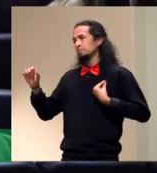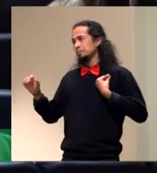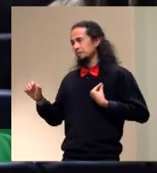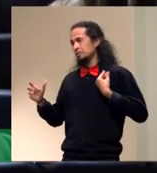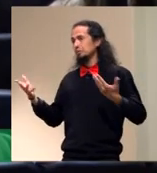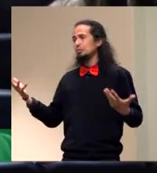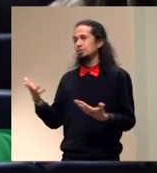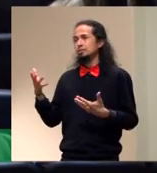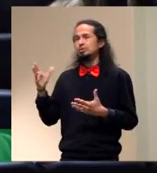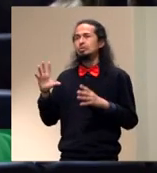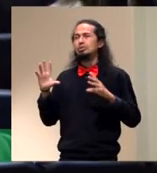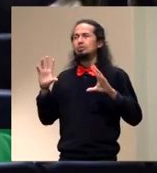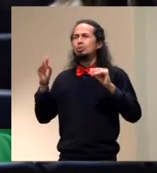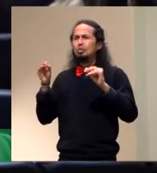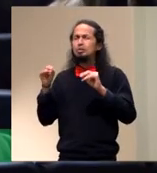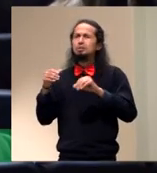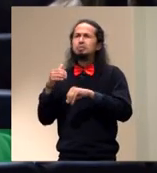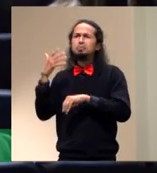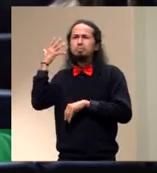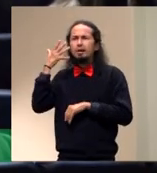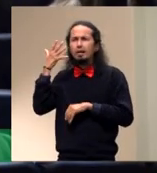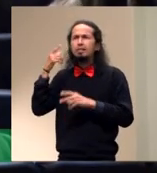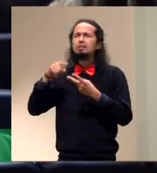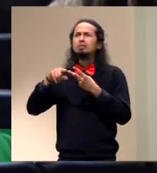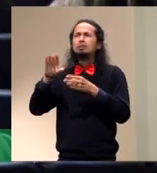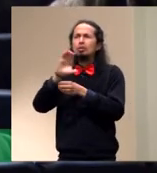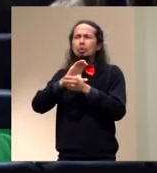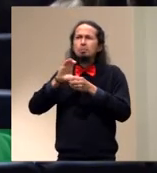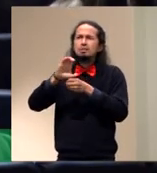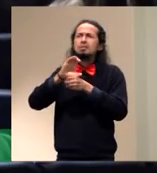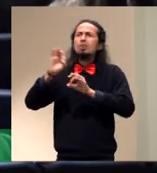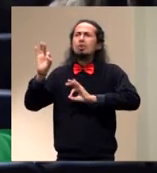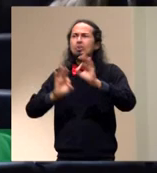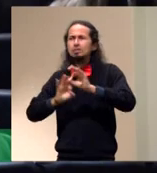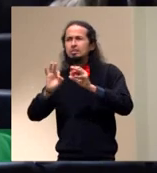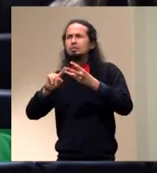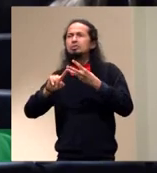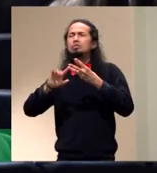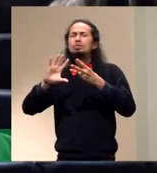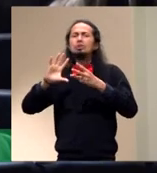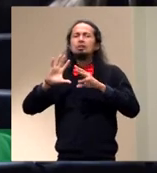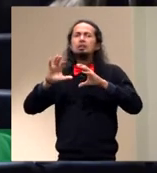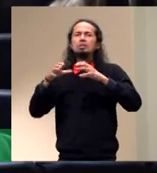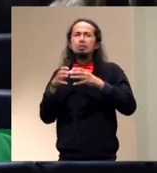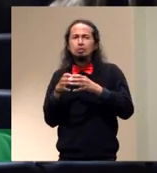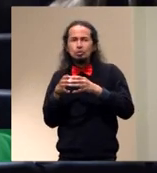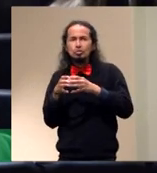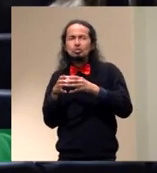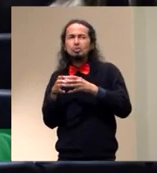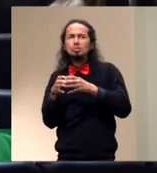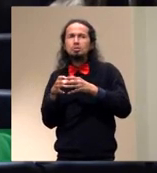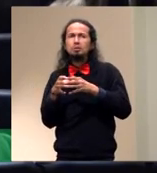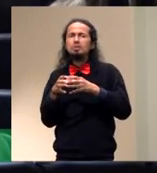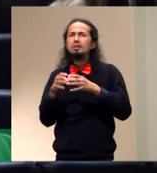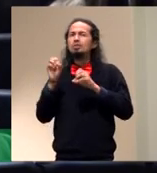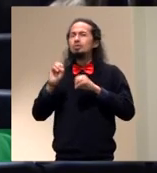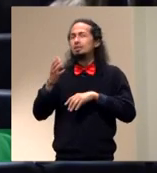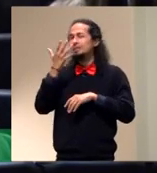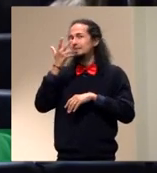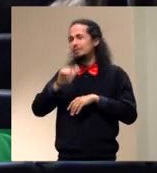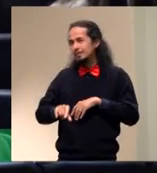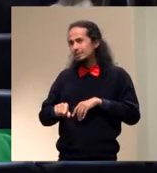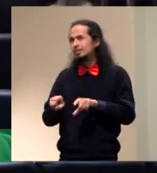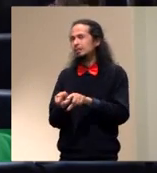que estiveram aqui, da comissão organizadora, de toda a equipe da Diretoria de Educação Infantil que esteve junto, empenhada para a organização